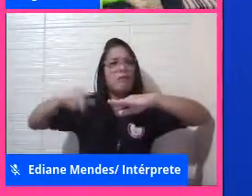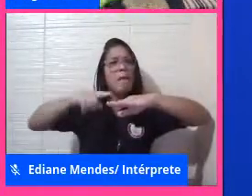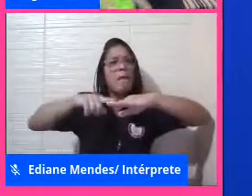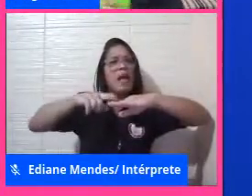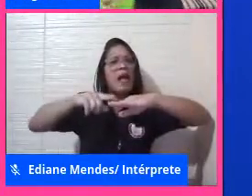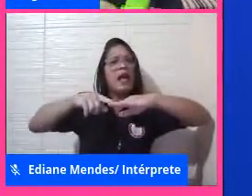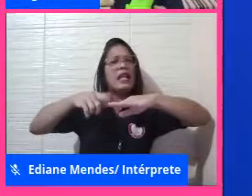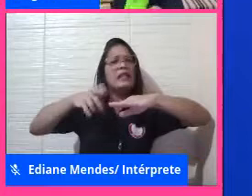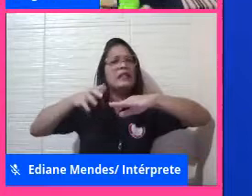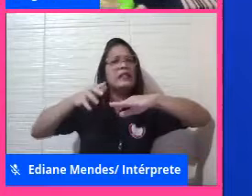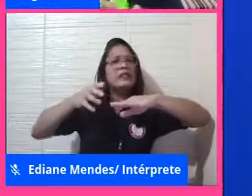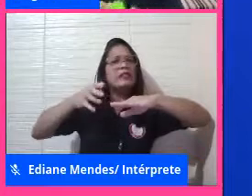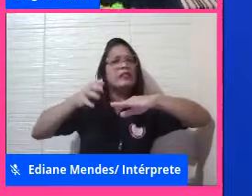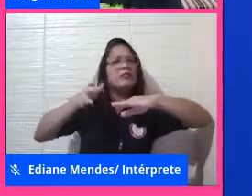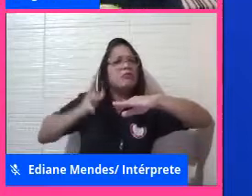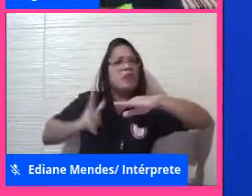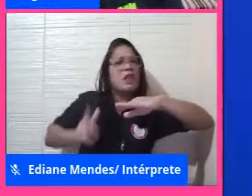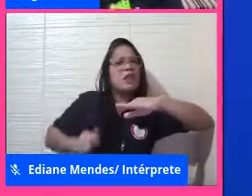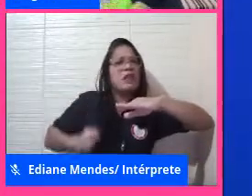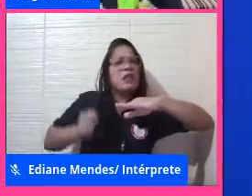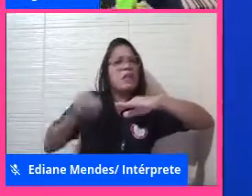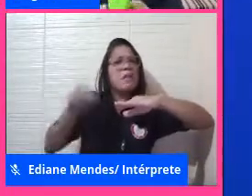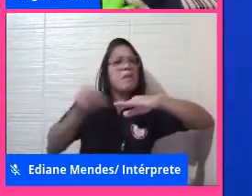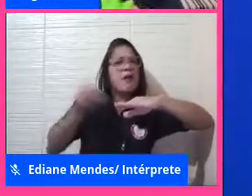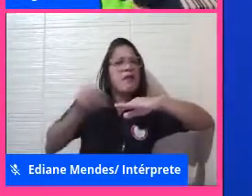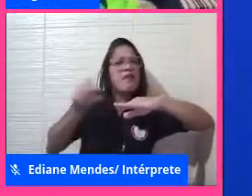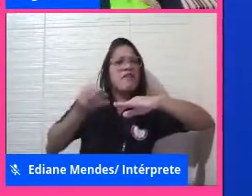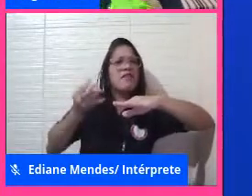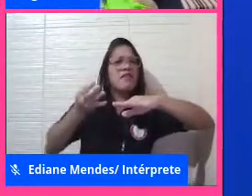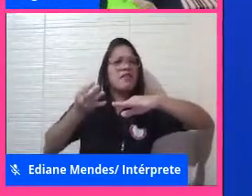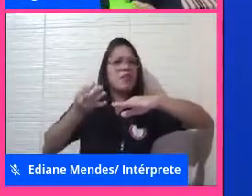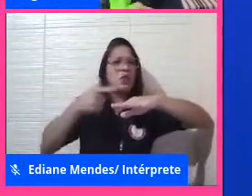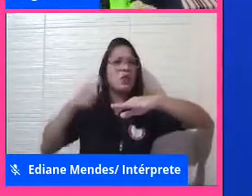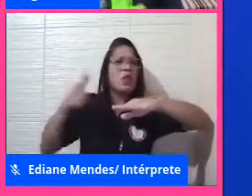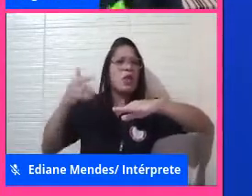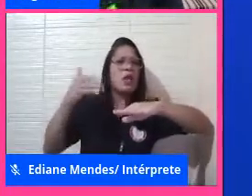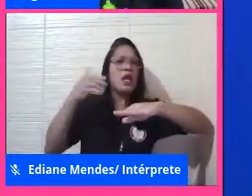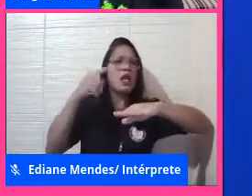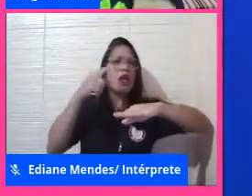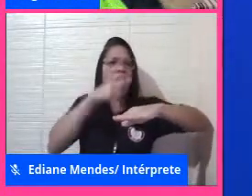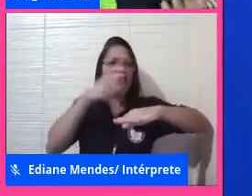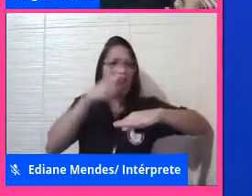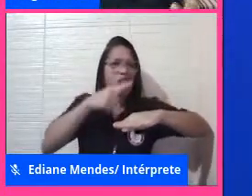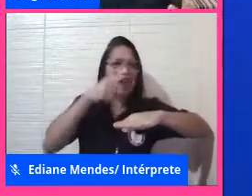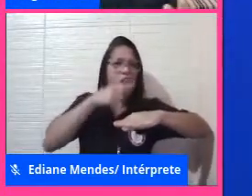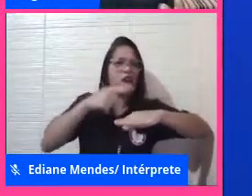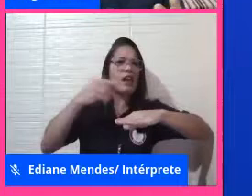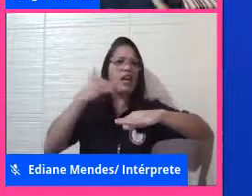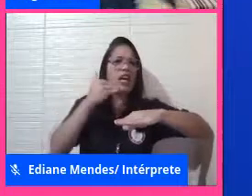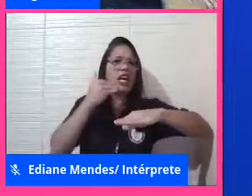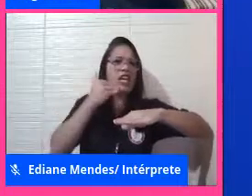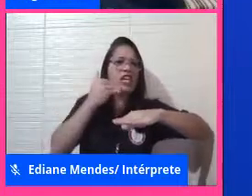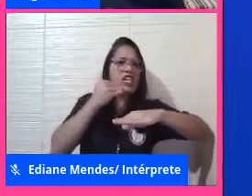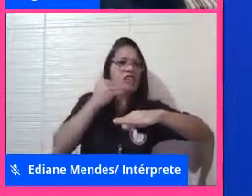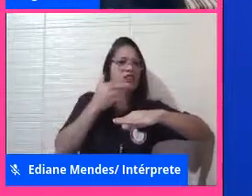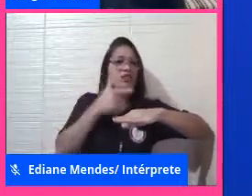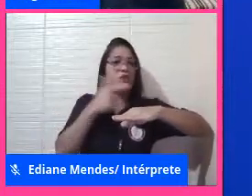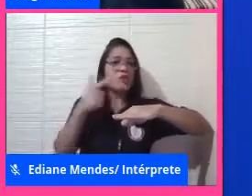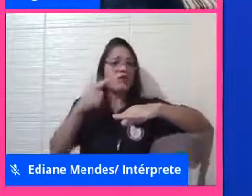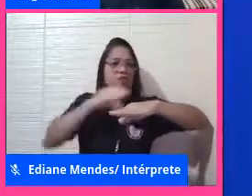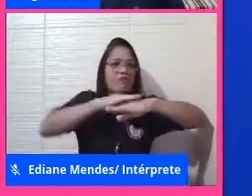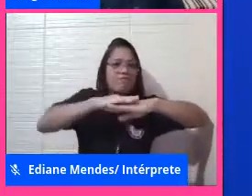FDM. A gente pode tirar essa altura, essa camada aqui, através de um processo químico, através de